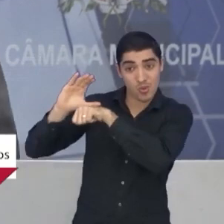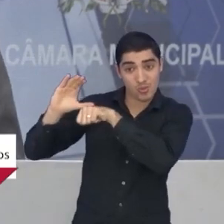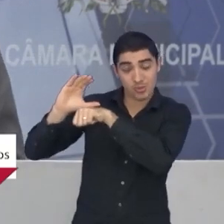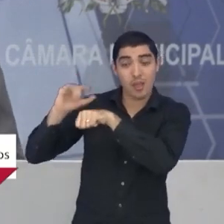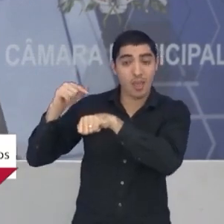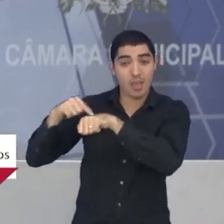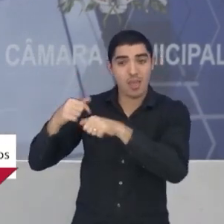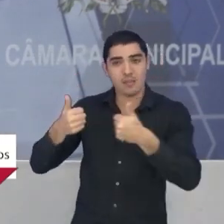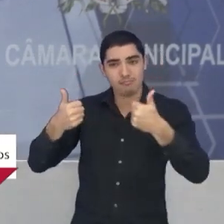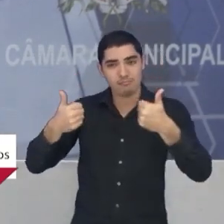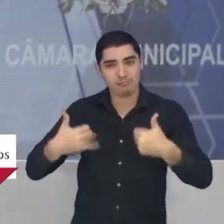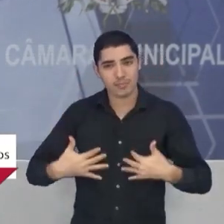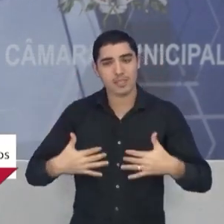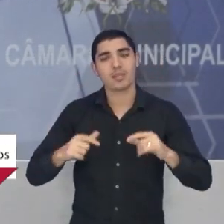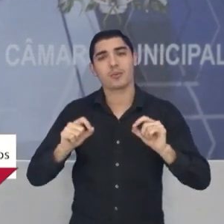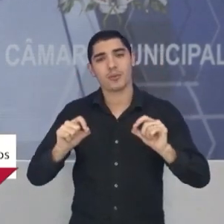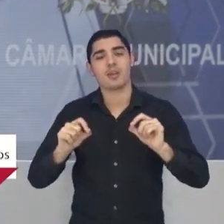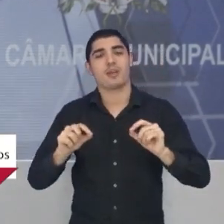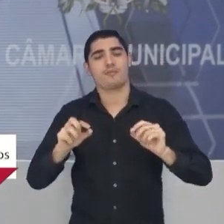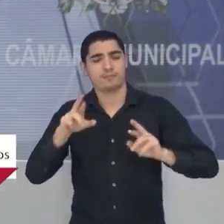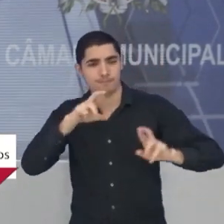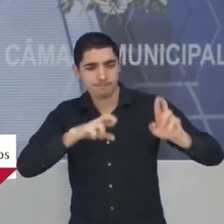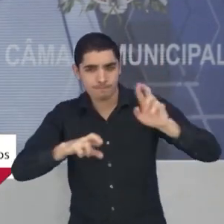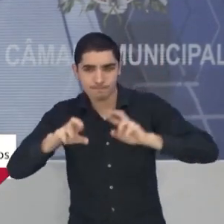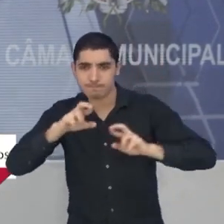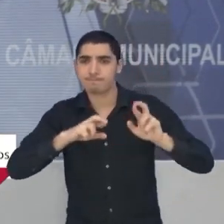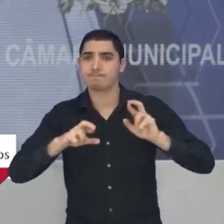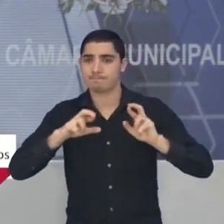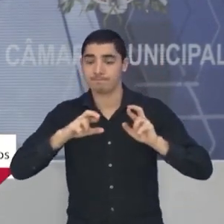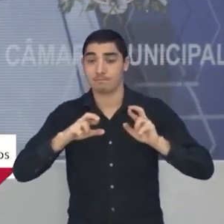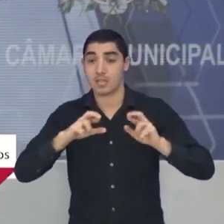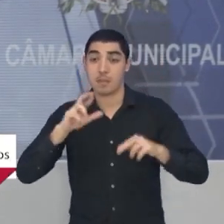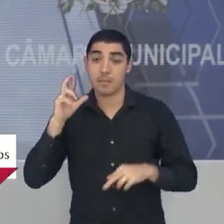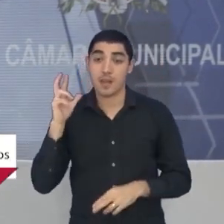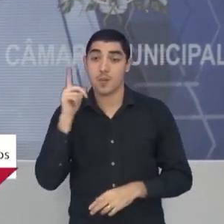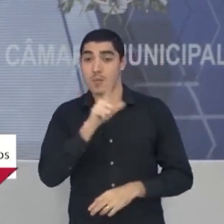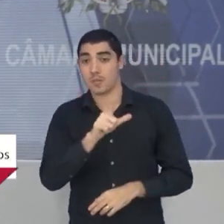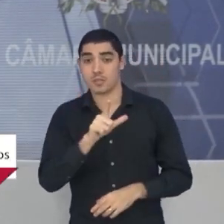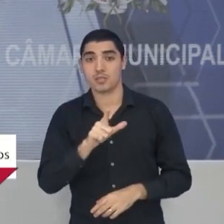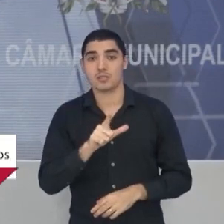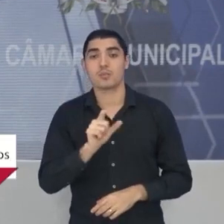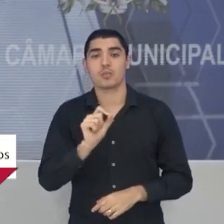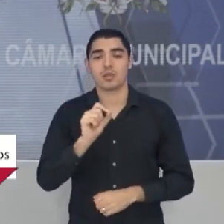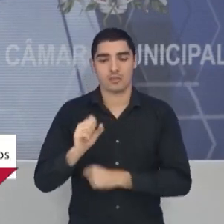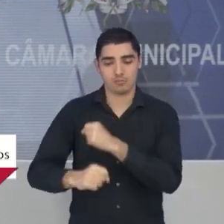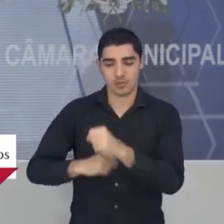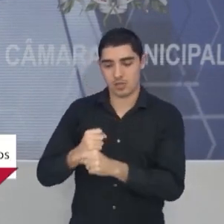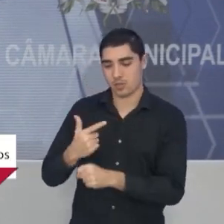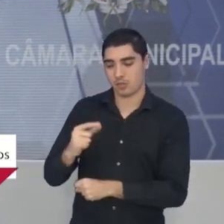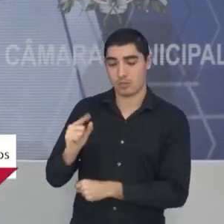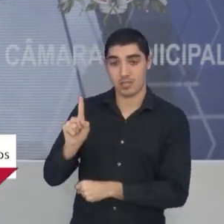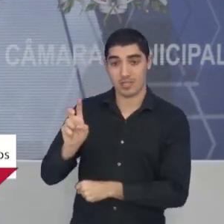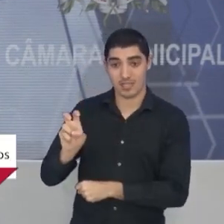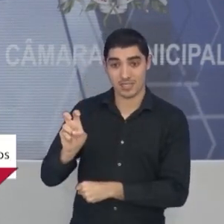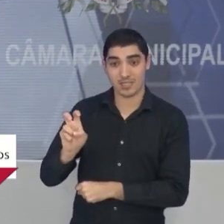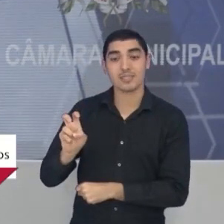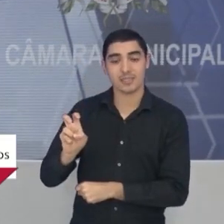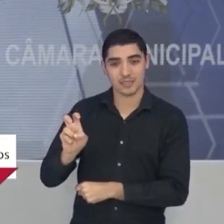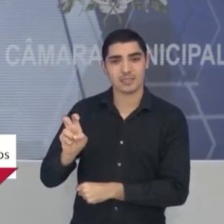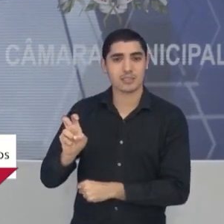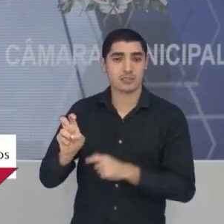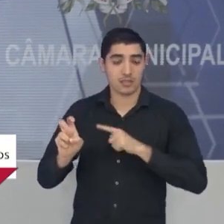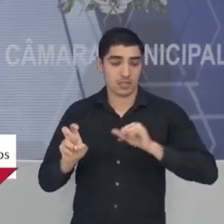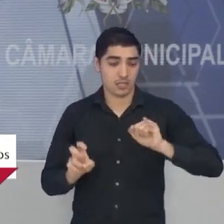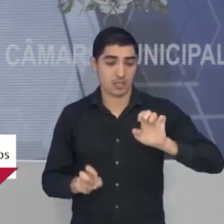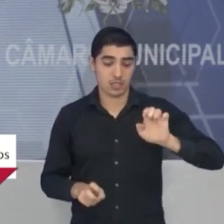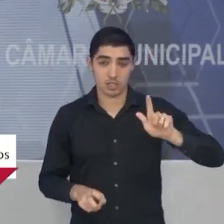fiscalização operacional que foi possível implementar a partir de 2015 com IGM do qual nós temos já